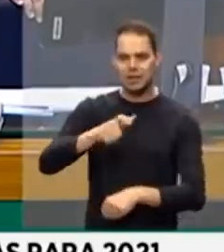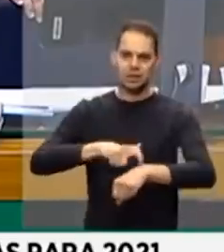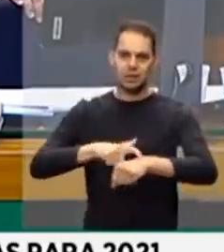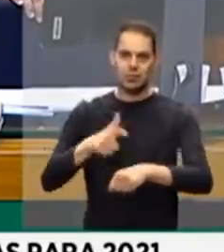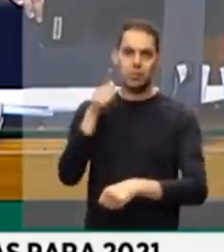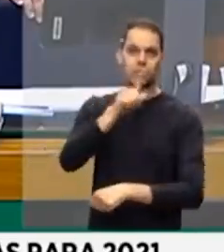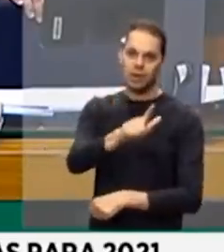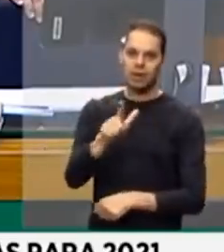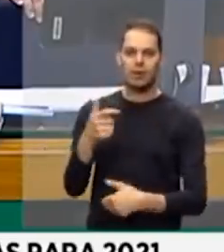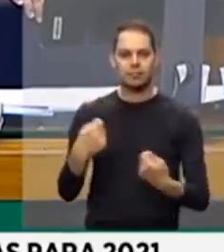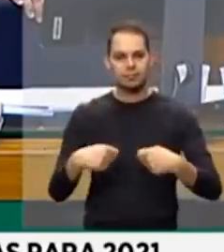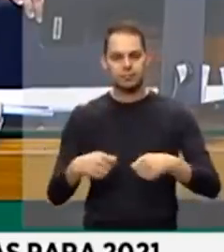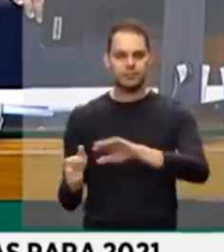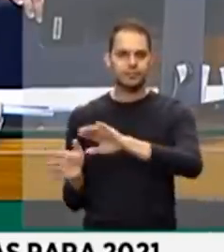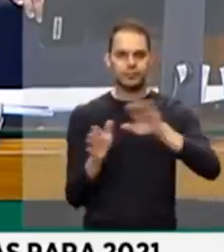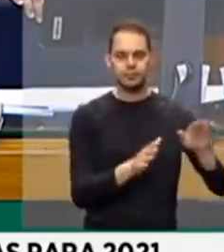Deputado Kim.